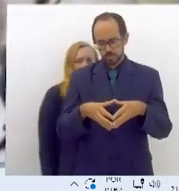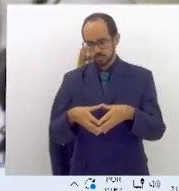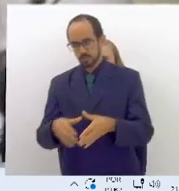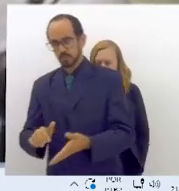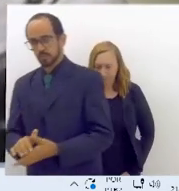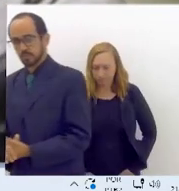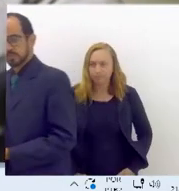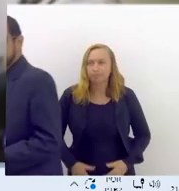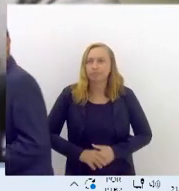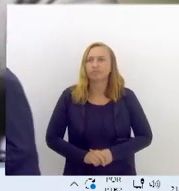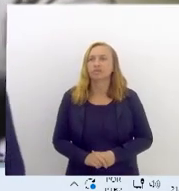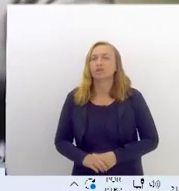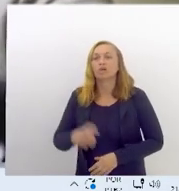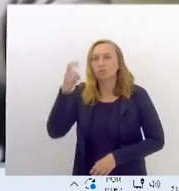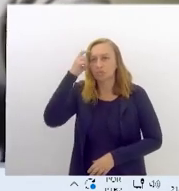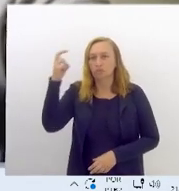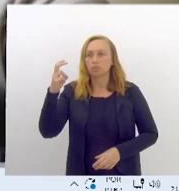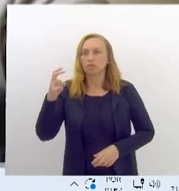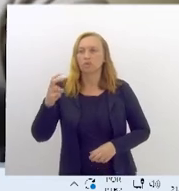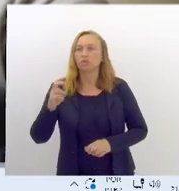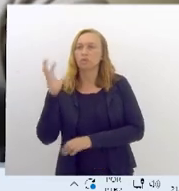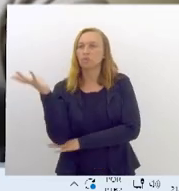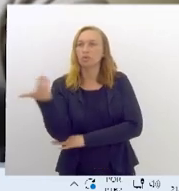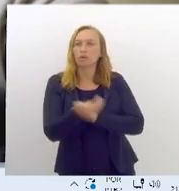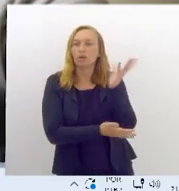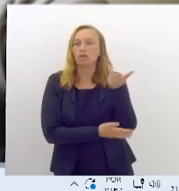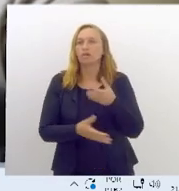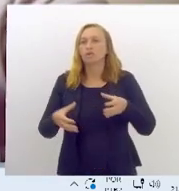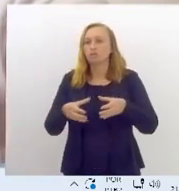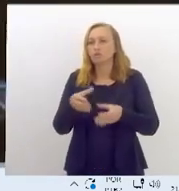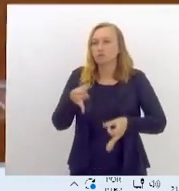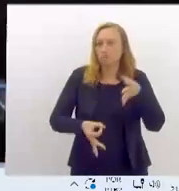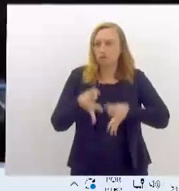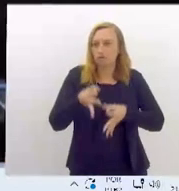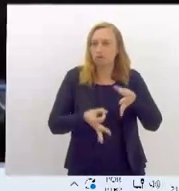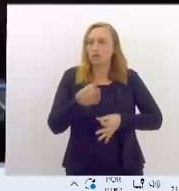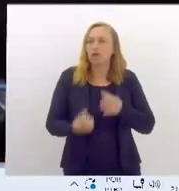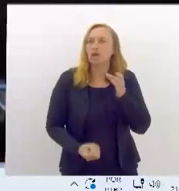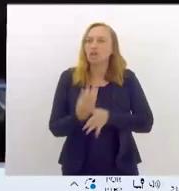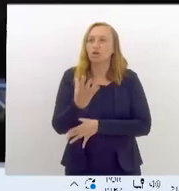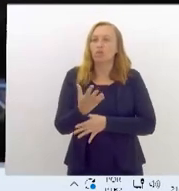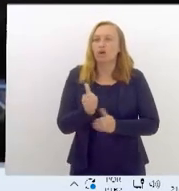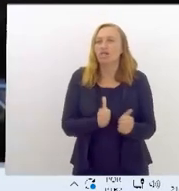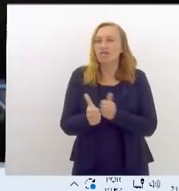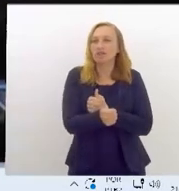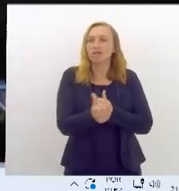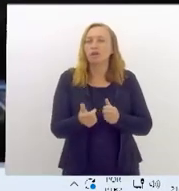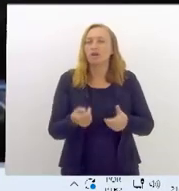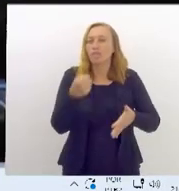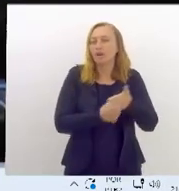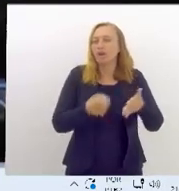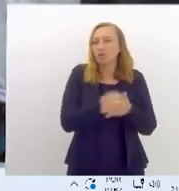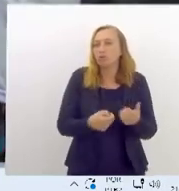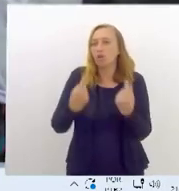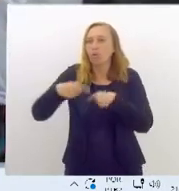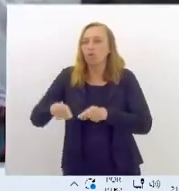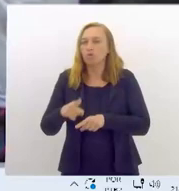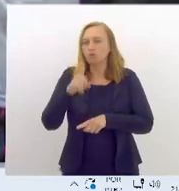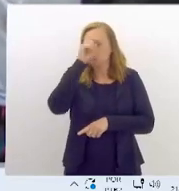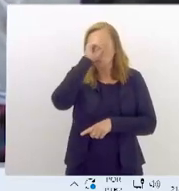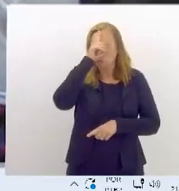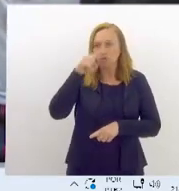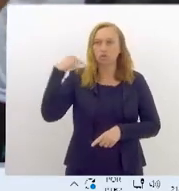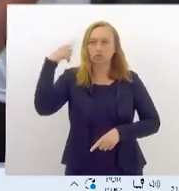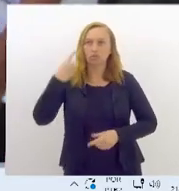como cultura meio ambiente e constituição e justiça criou a frente pela luta anti manicomial pelo